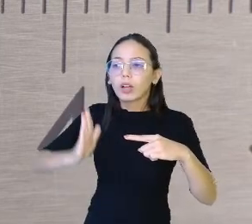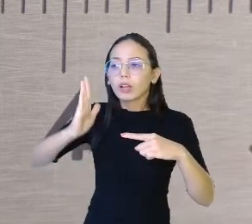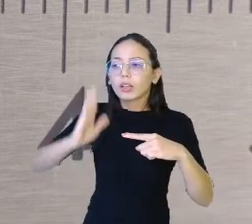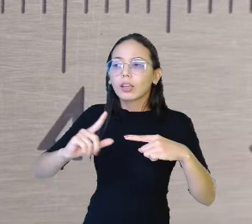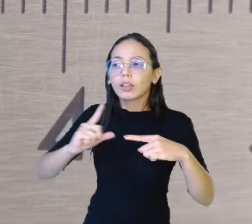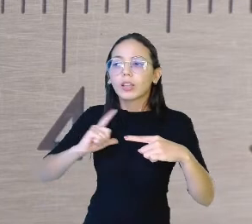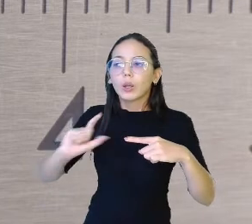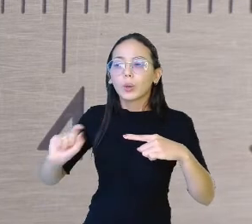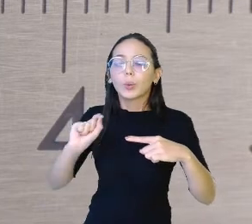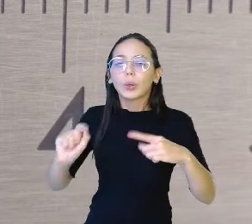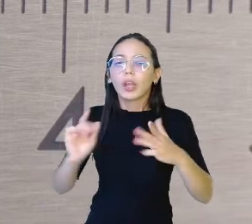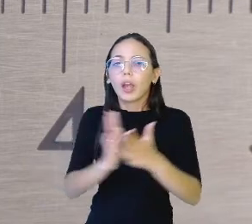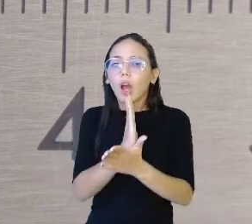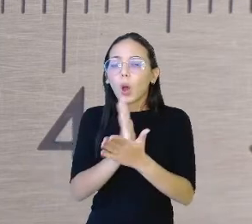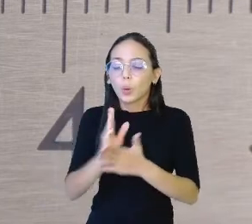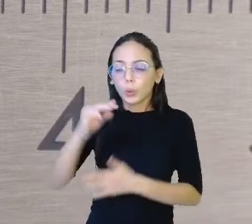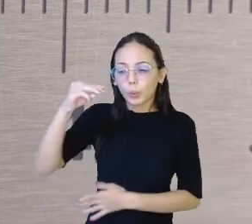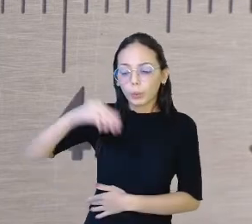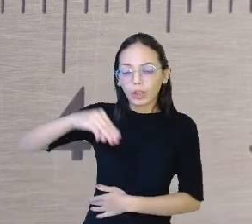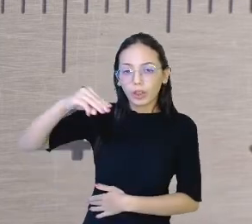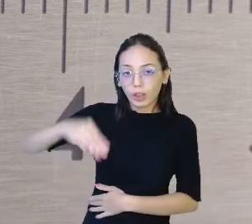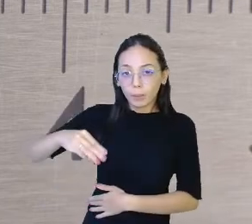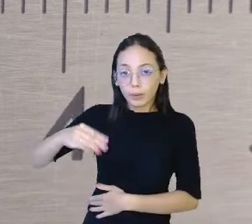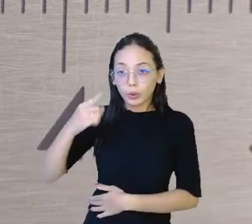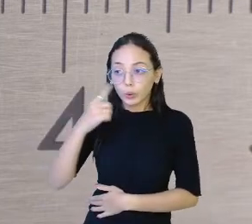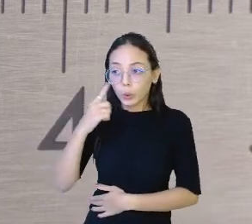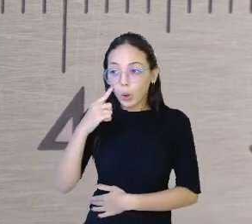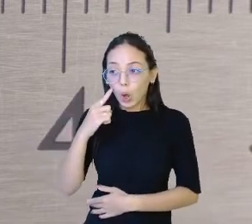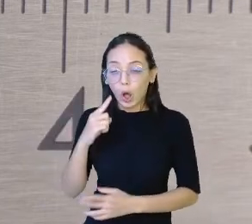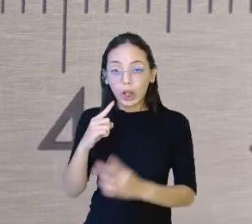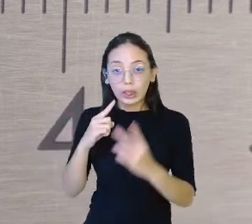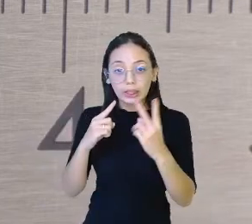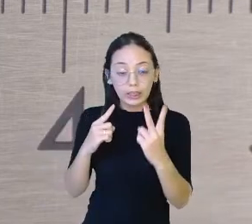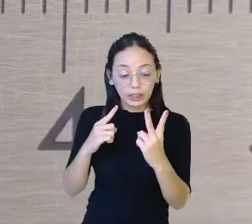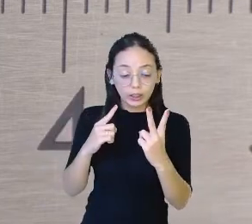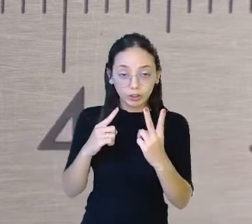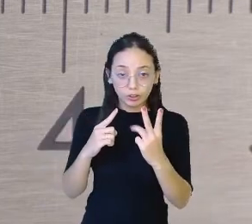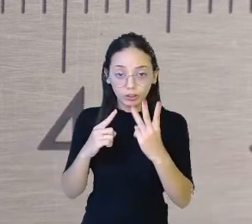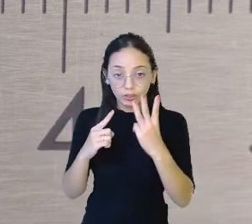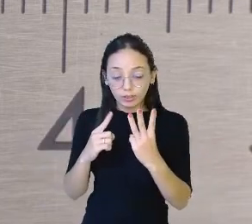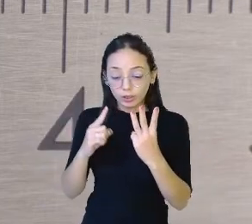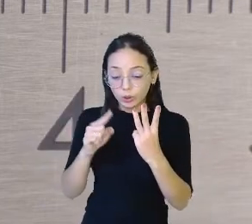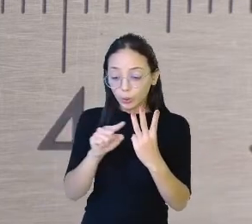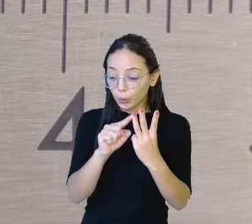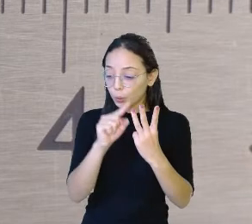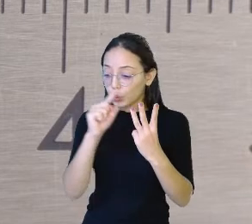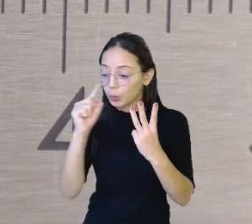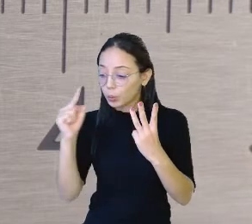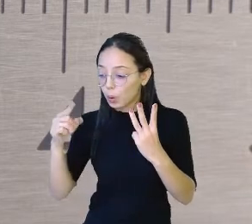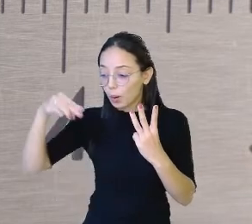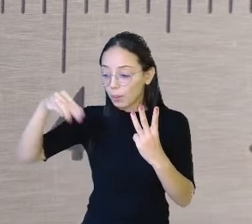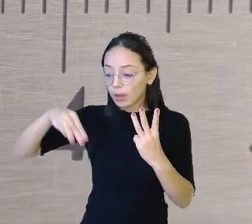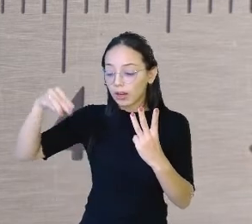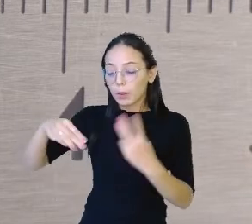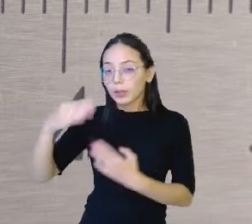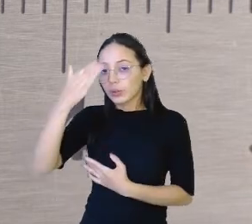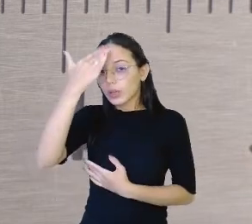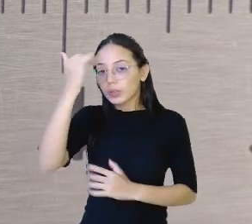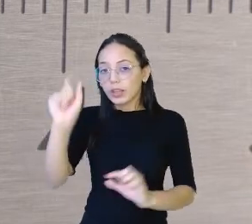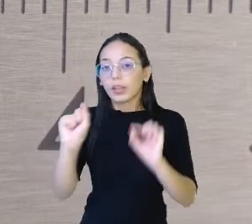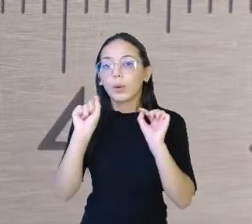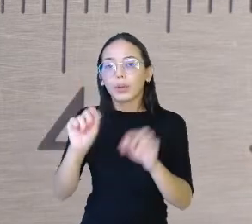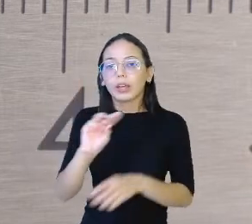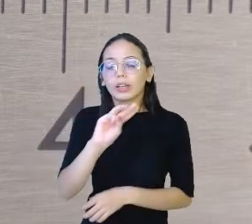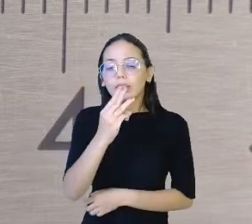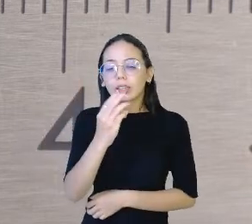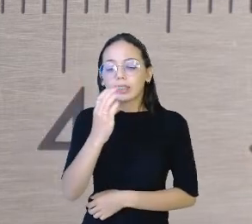tem alguns milímetros depois do terceiro centímetro. Eu sei que é 3 centímetros e